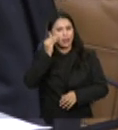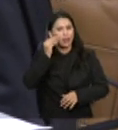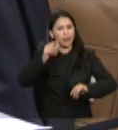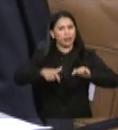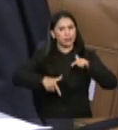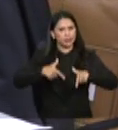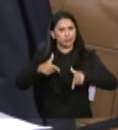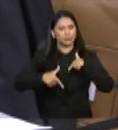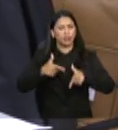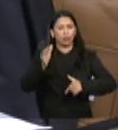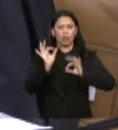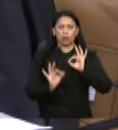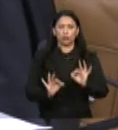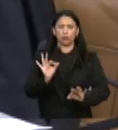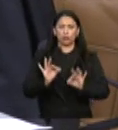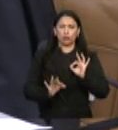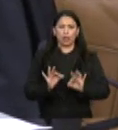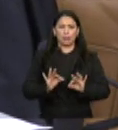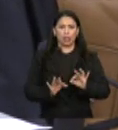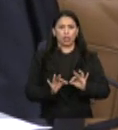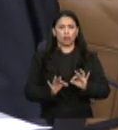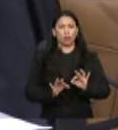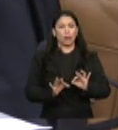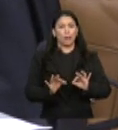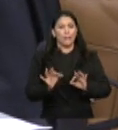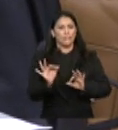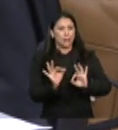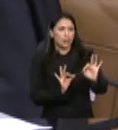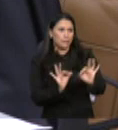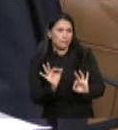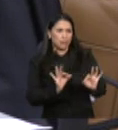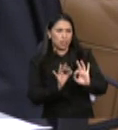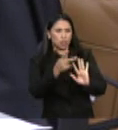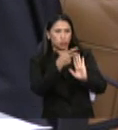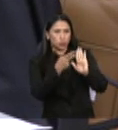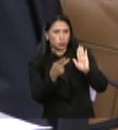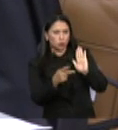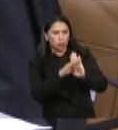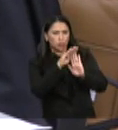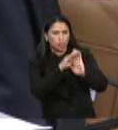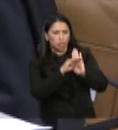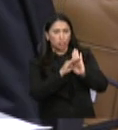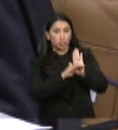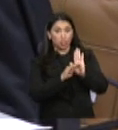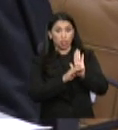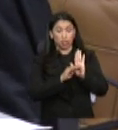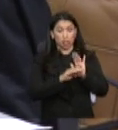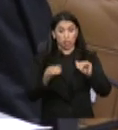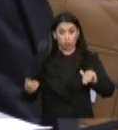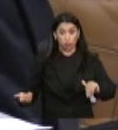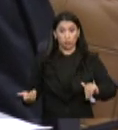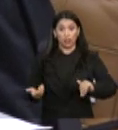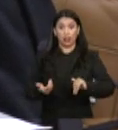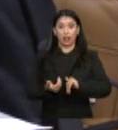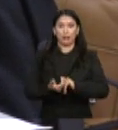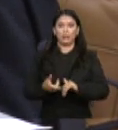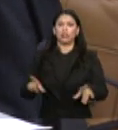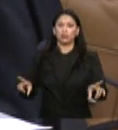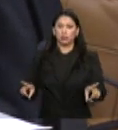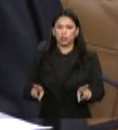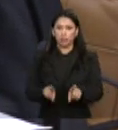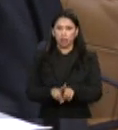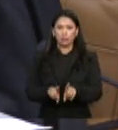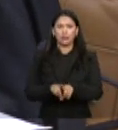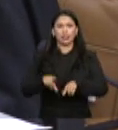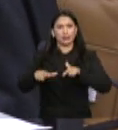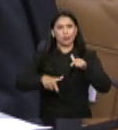Tribuna e na redação de projetos de comissões técnicas do Parlamento exerceu também o Ofício de